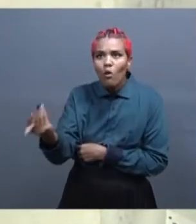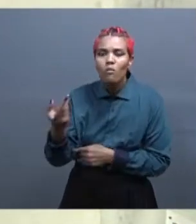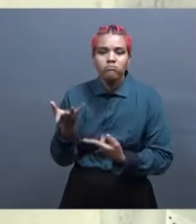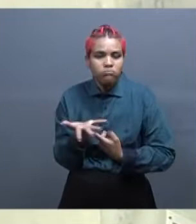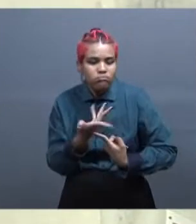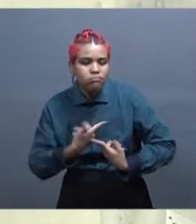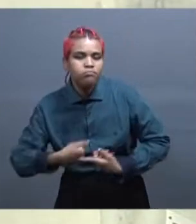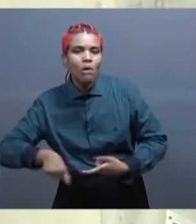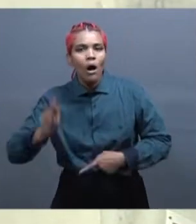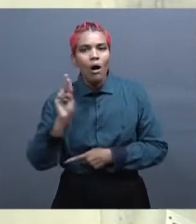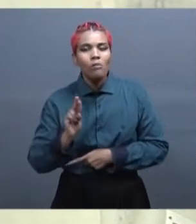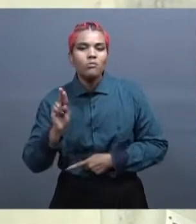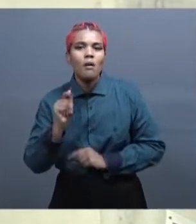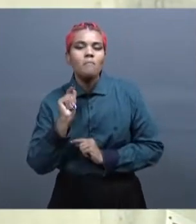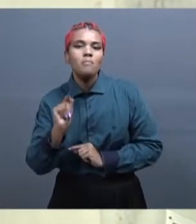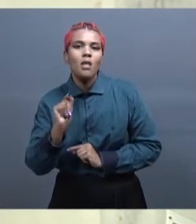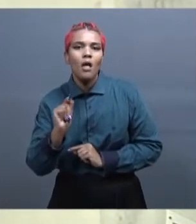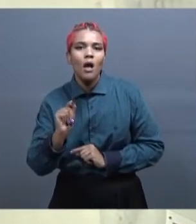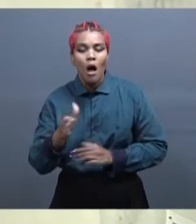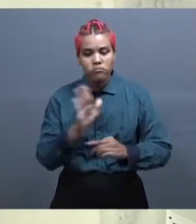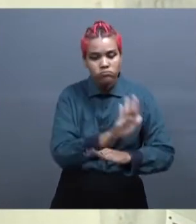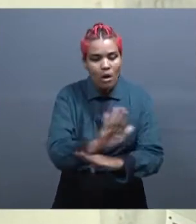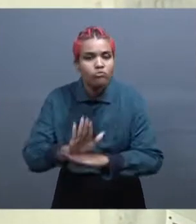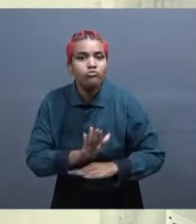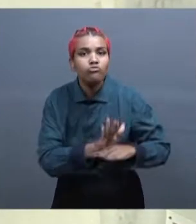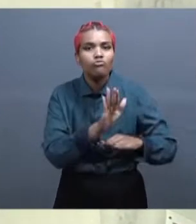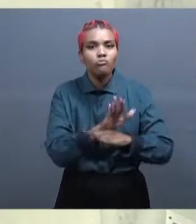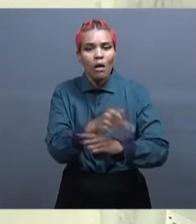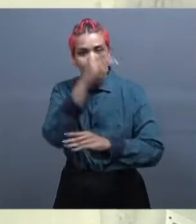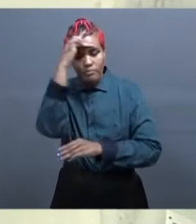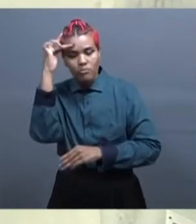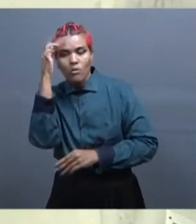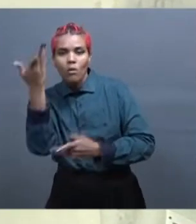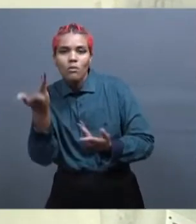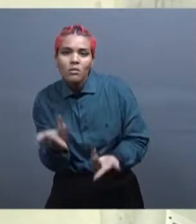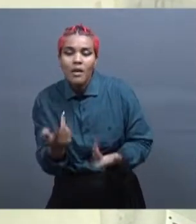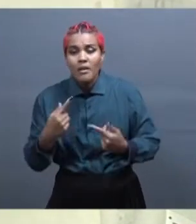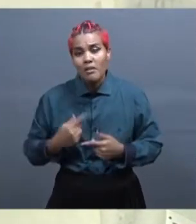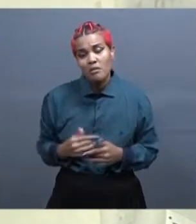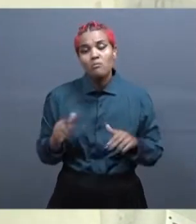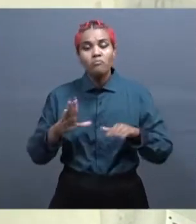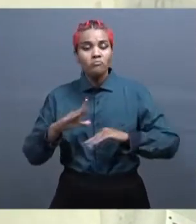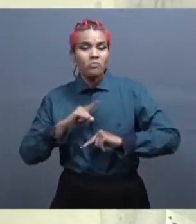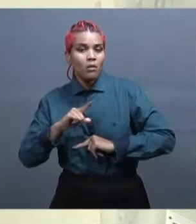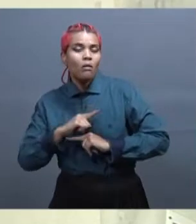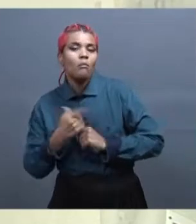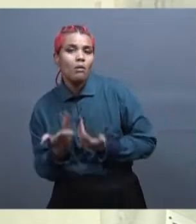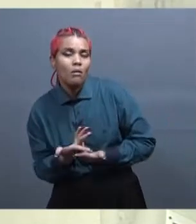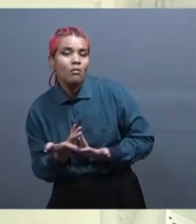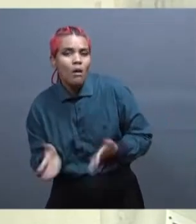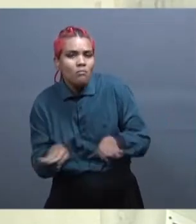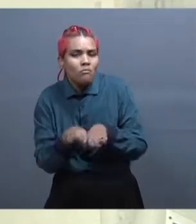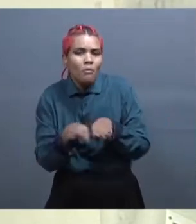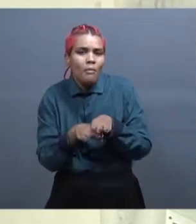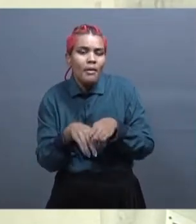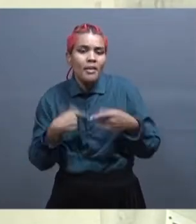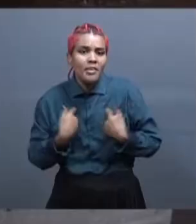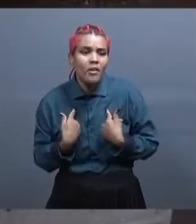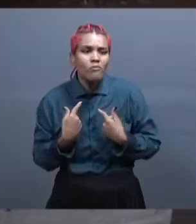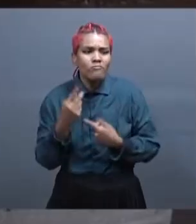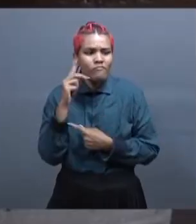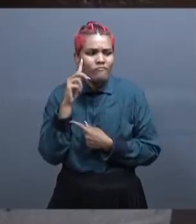uma forma de ajudar a galera e e ao mesmo tempo me ajudar e conhecer gente nova que passou por